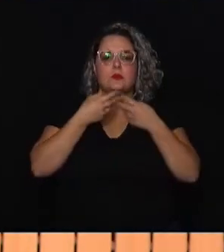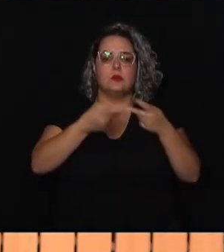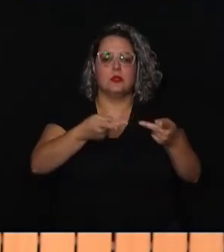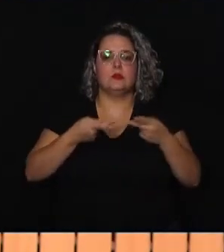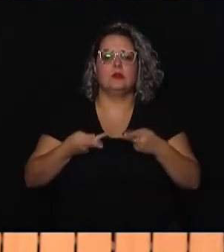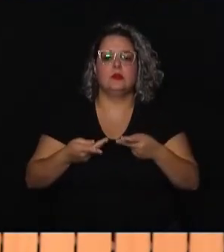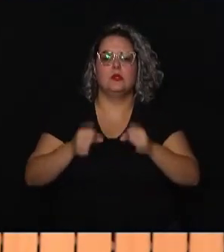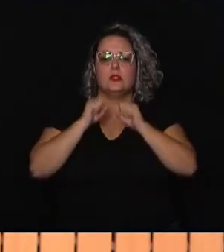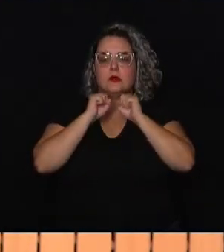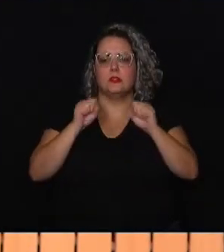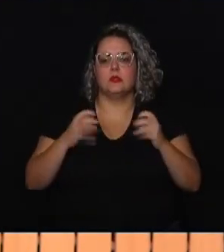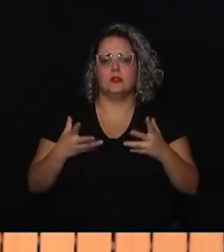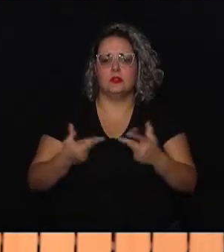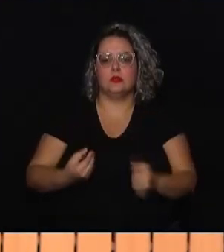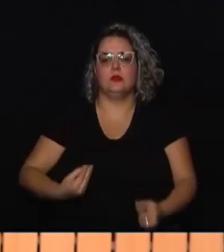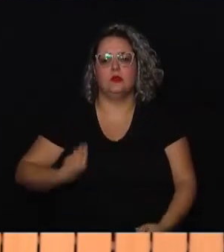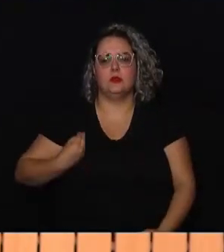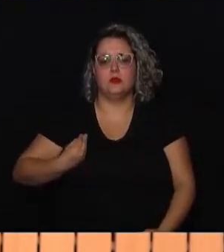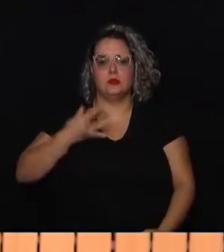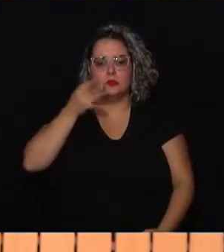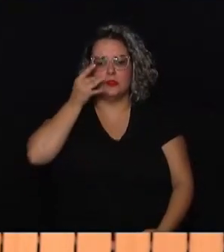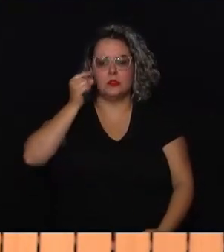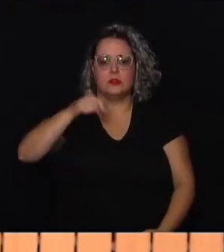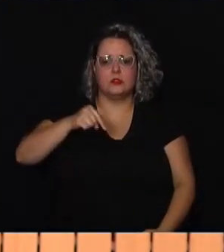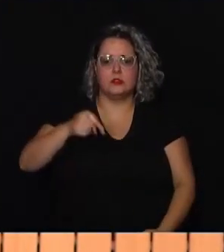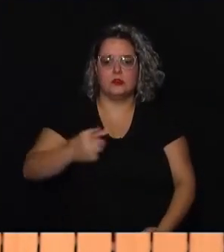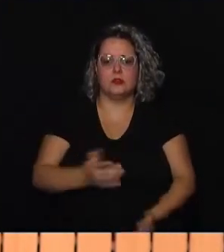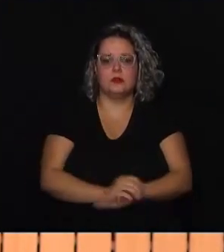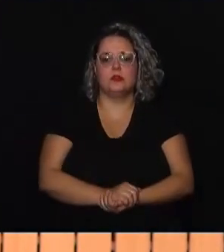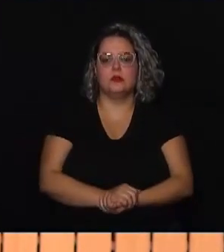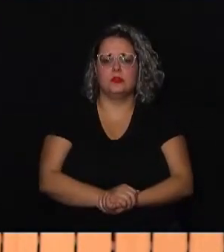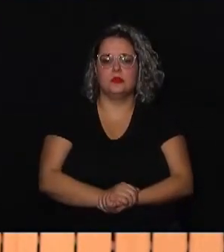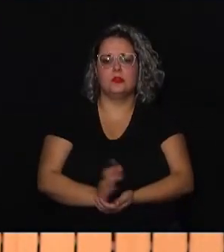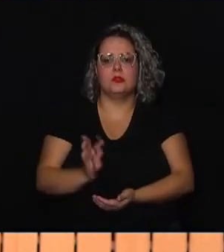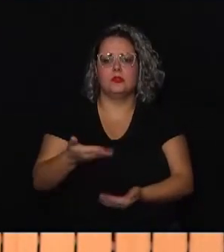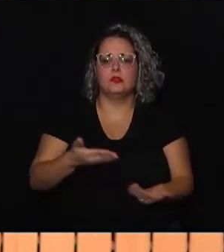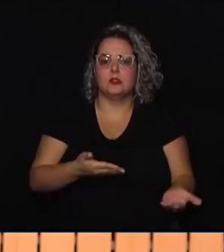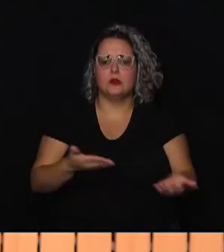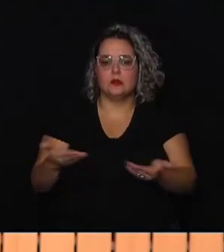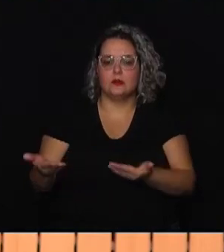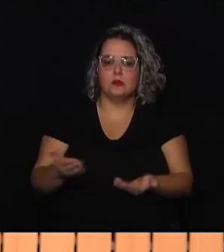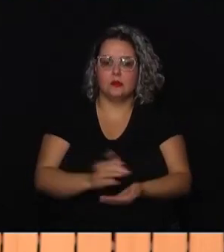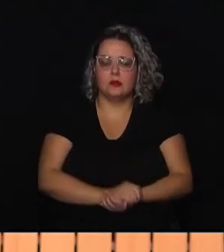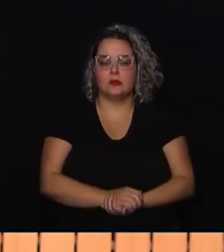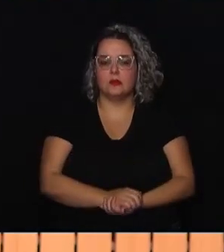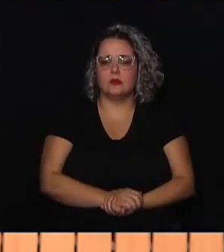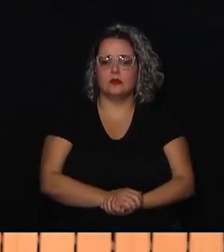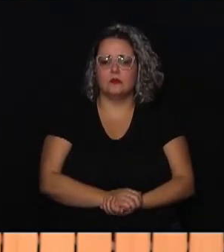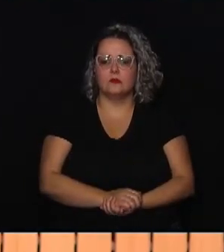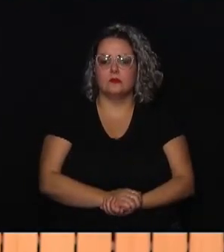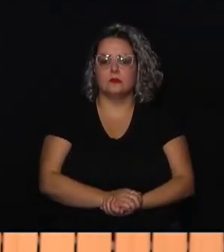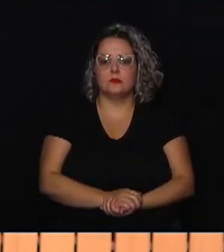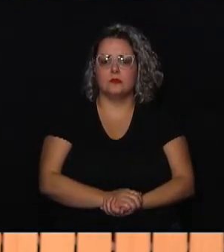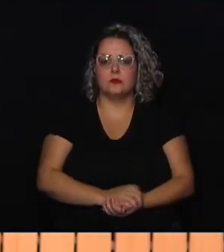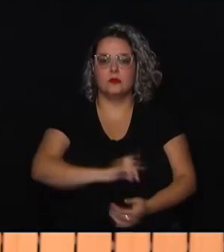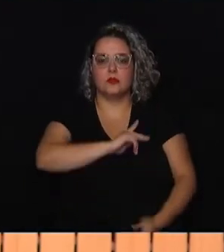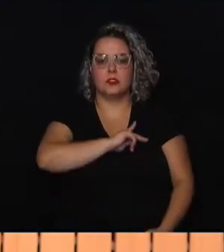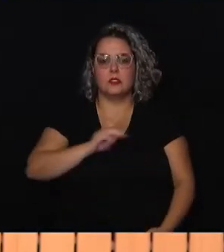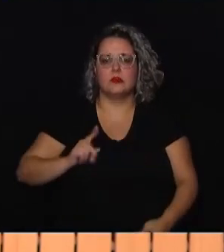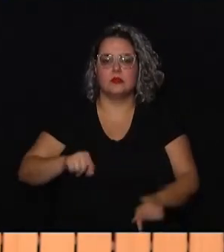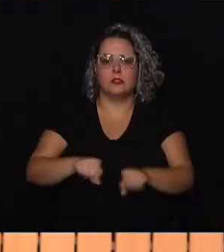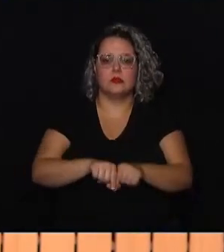enfim, todos que se fazem presentes aqui. Eu já vou passar, presidente e secretário, a palavra à